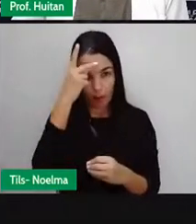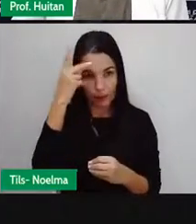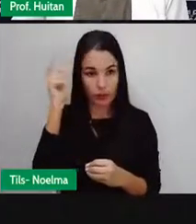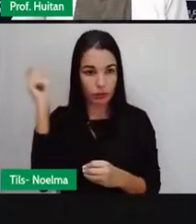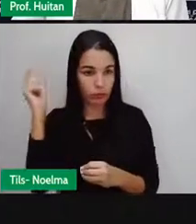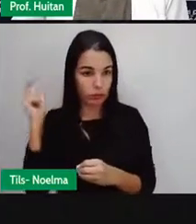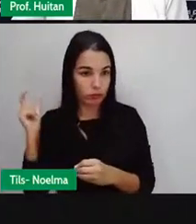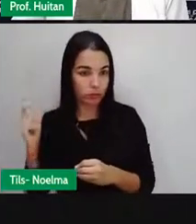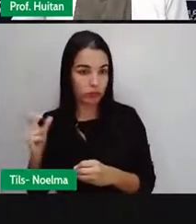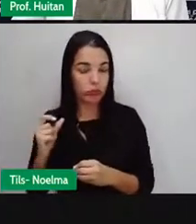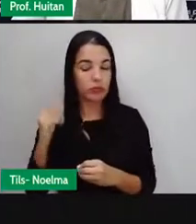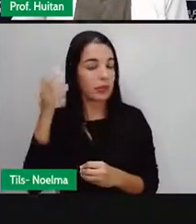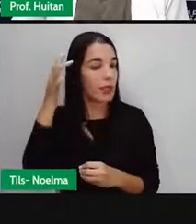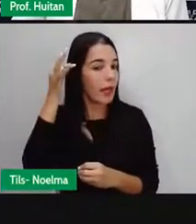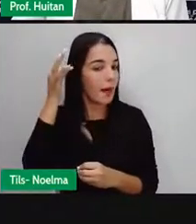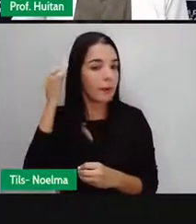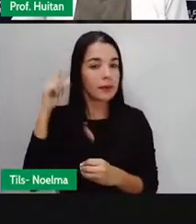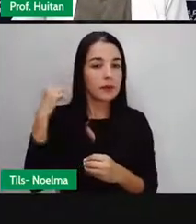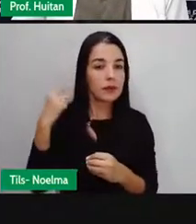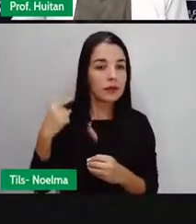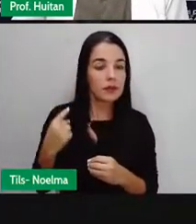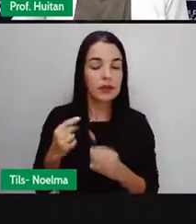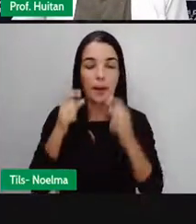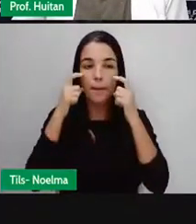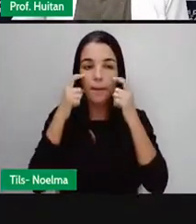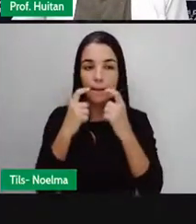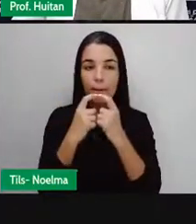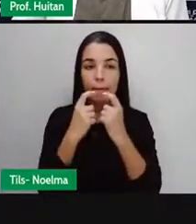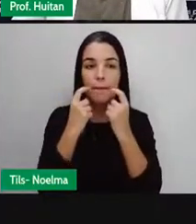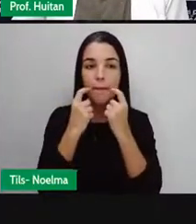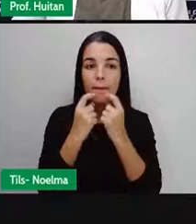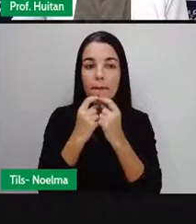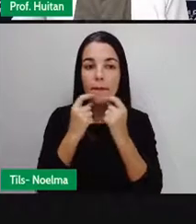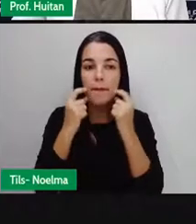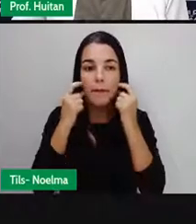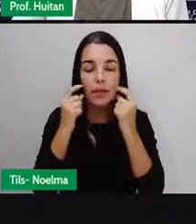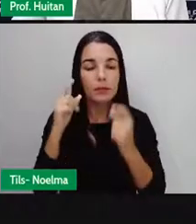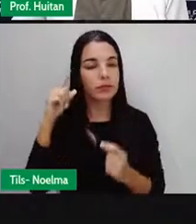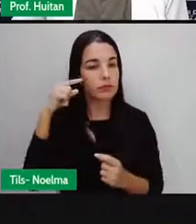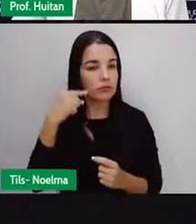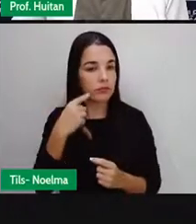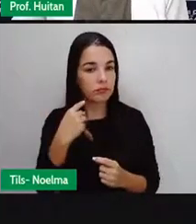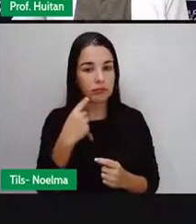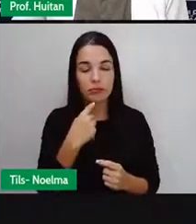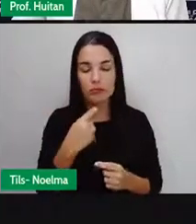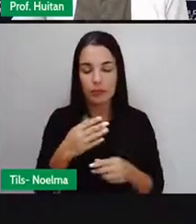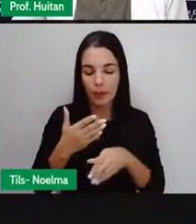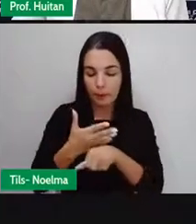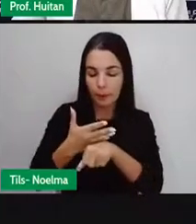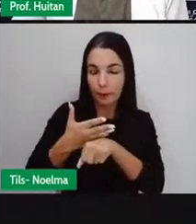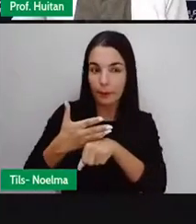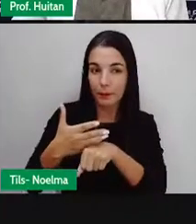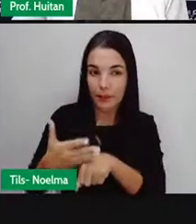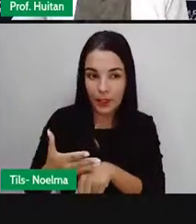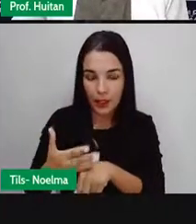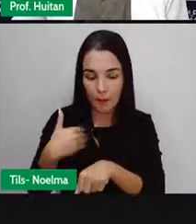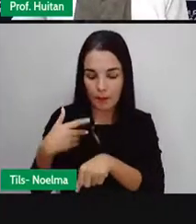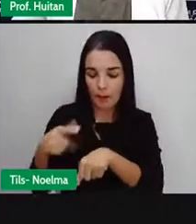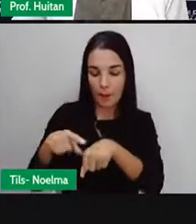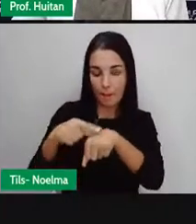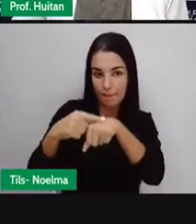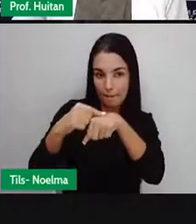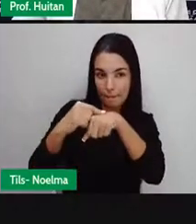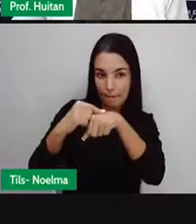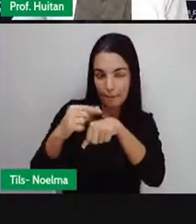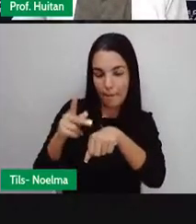de cabelos crespos e barba crespa também, ambos ficando grisalhos. Minha pele